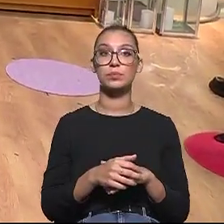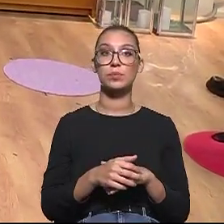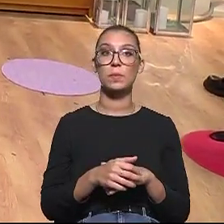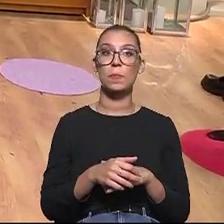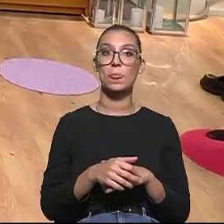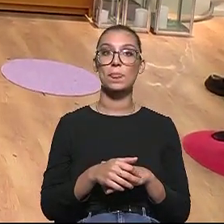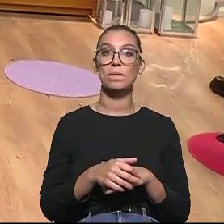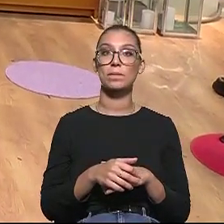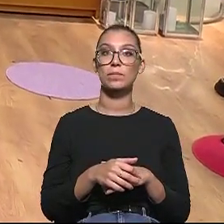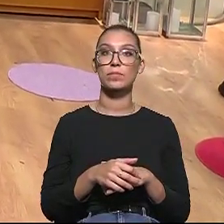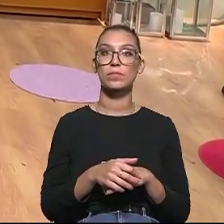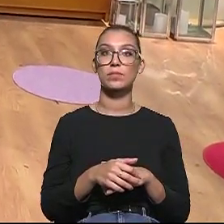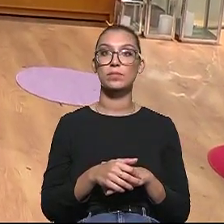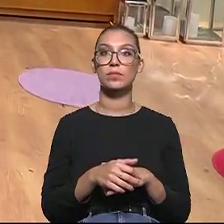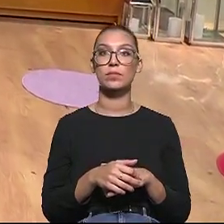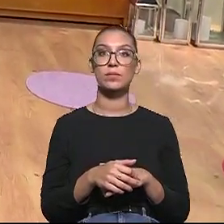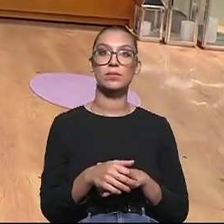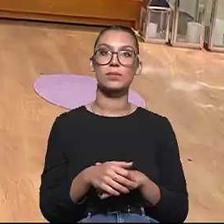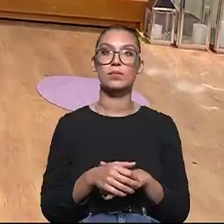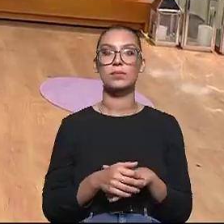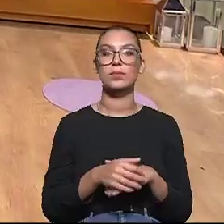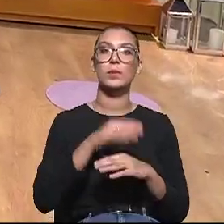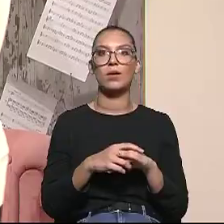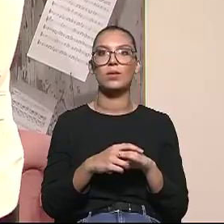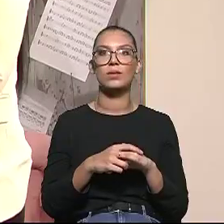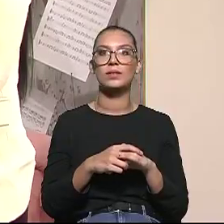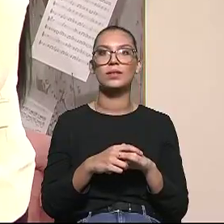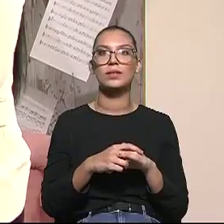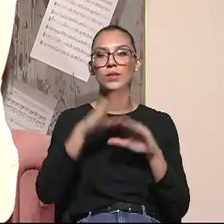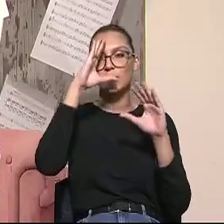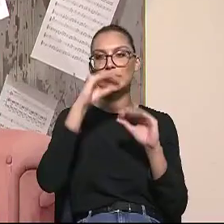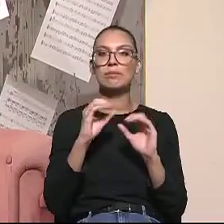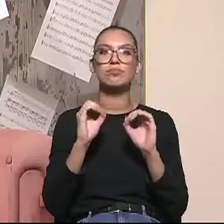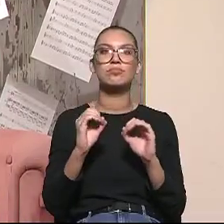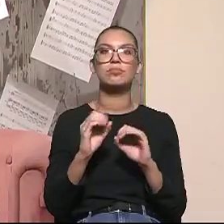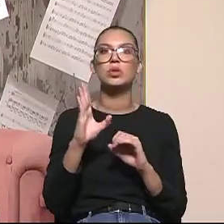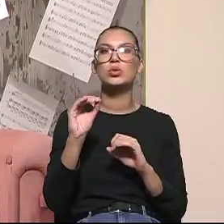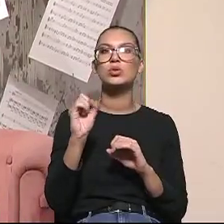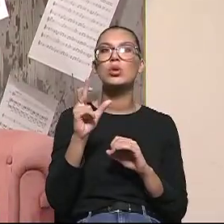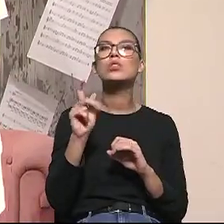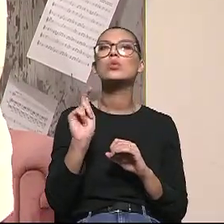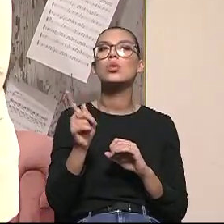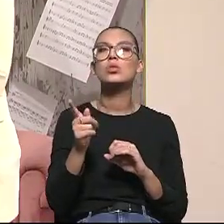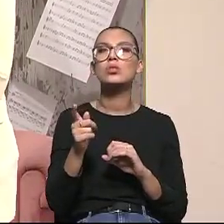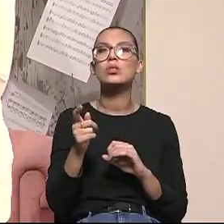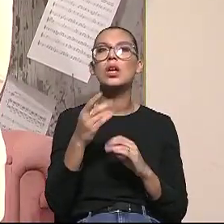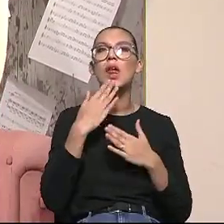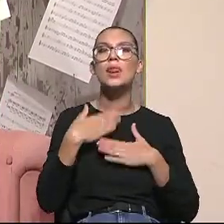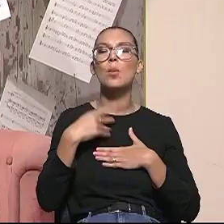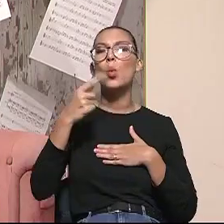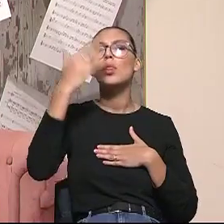bem. Cantar assim. Beijar. Beijar-te assim, sabe? Ideia. O que é que seria, Jorge? Dá-me o que levaste um